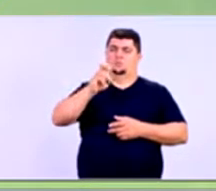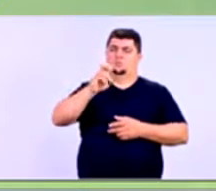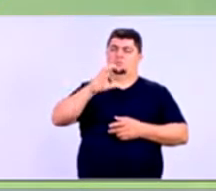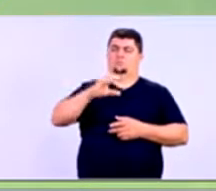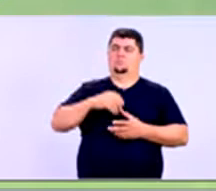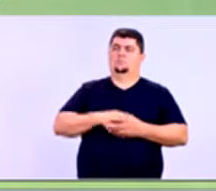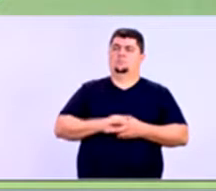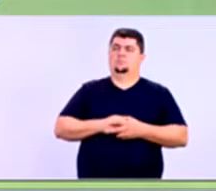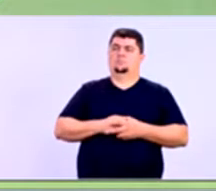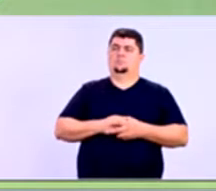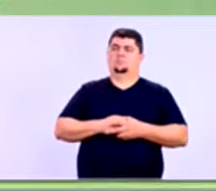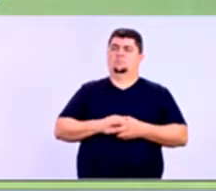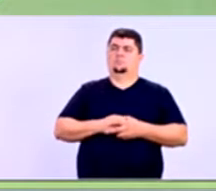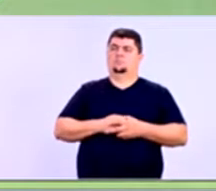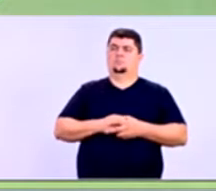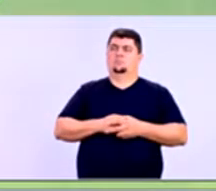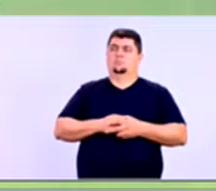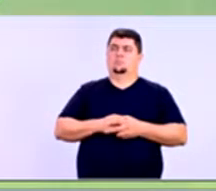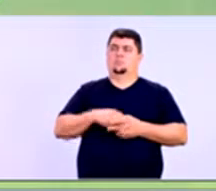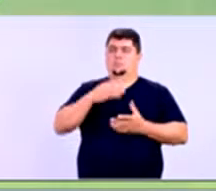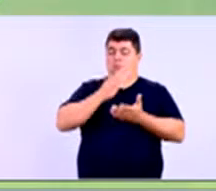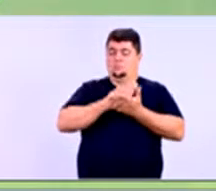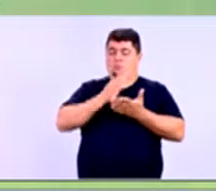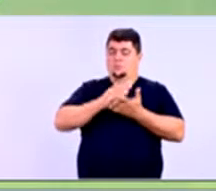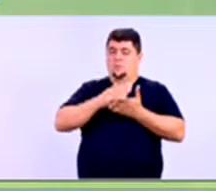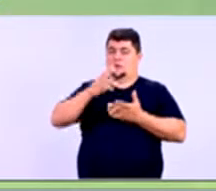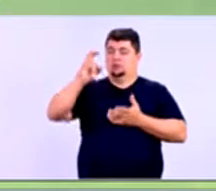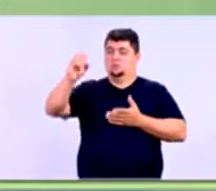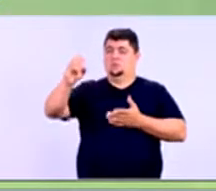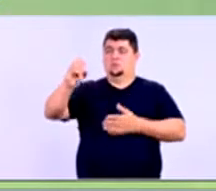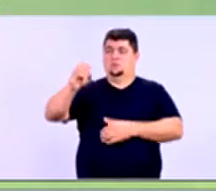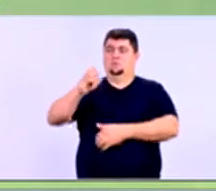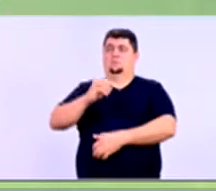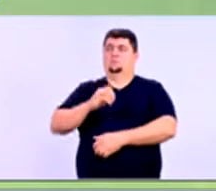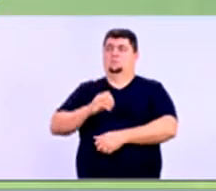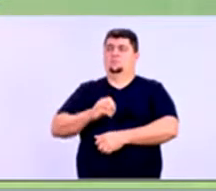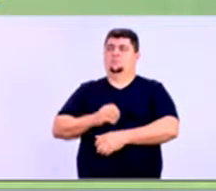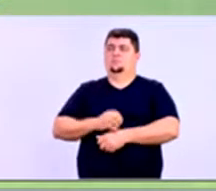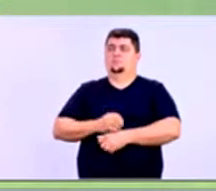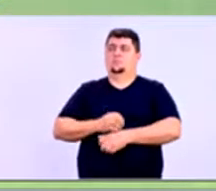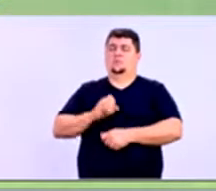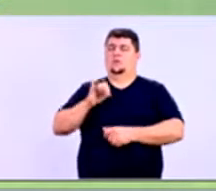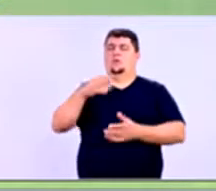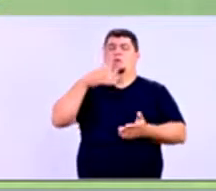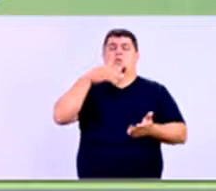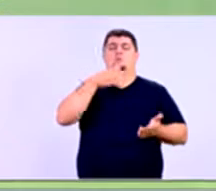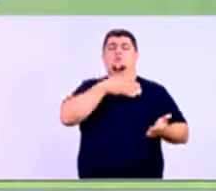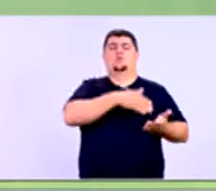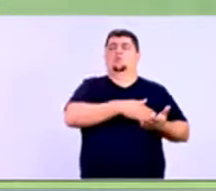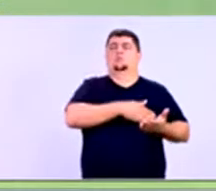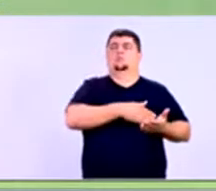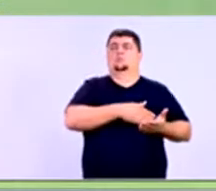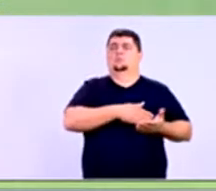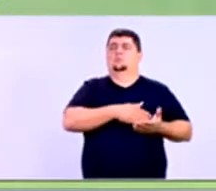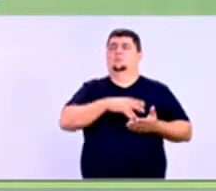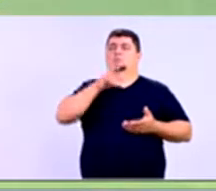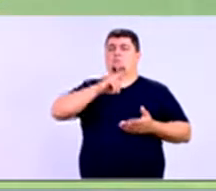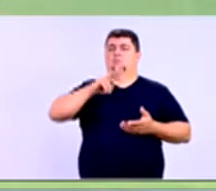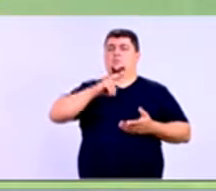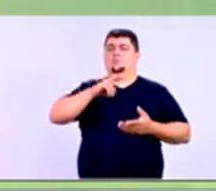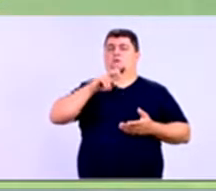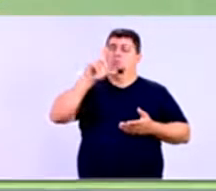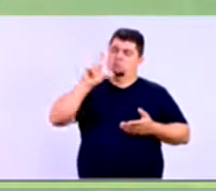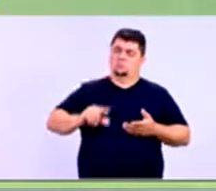1.818,75. Isso para a parcela 50. Se eu fosse calcular a última parcela, o valor certamente ia